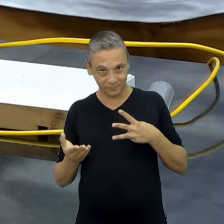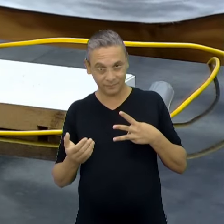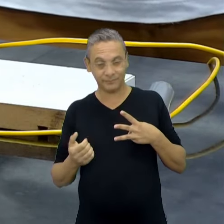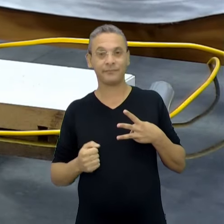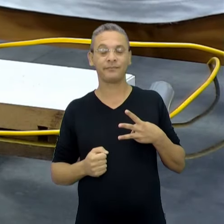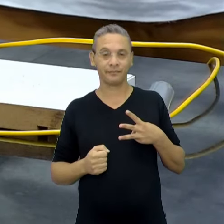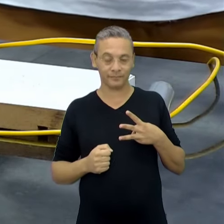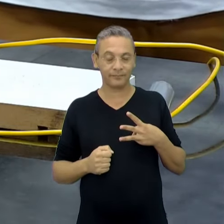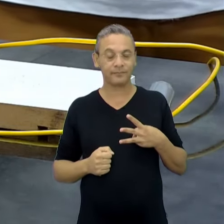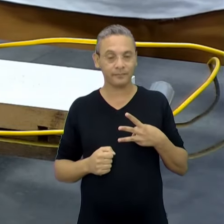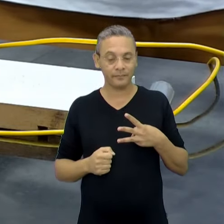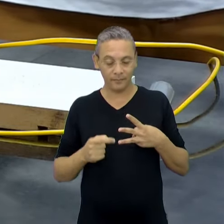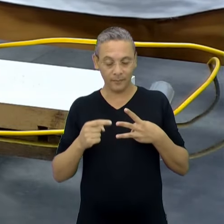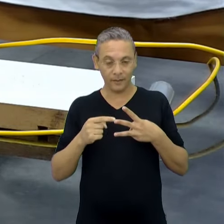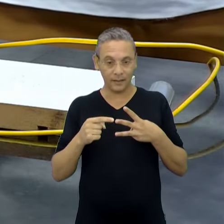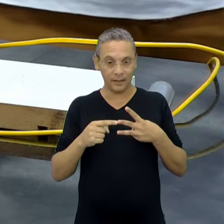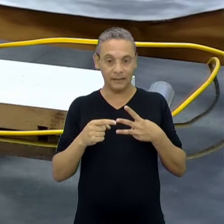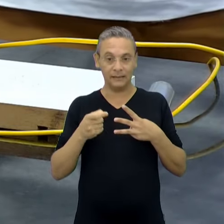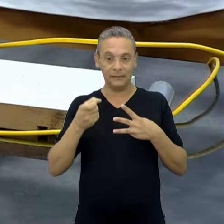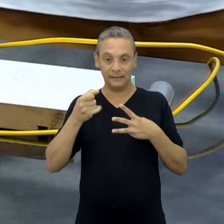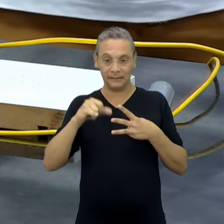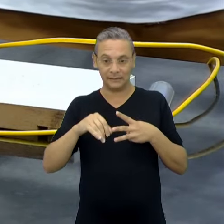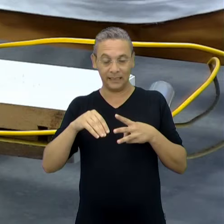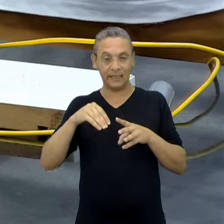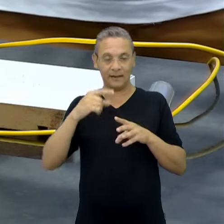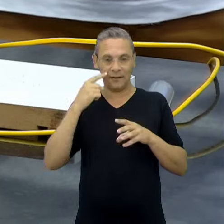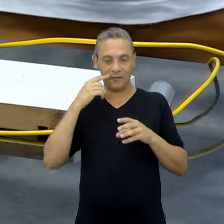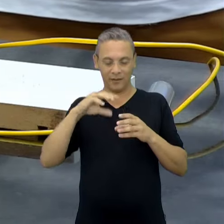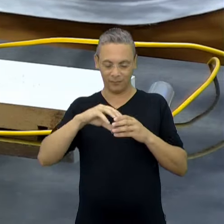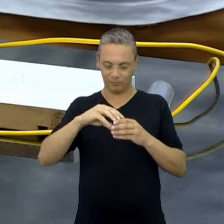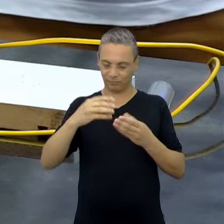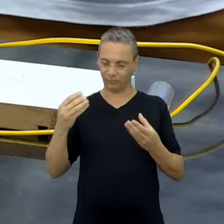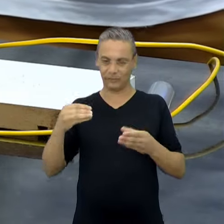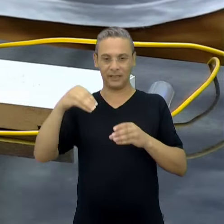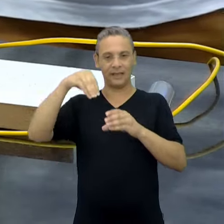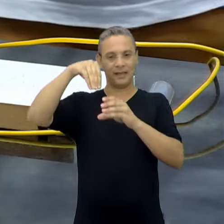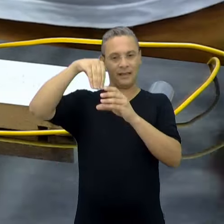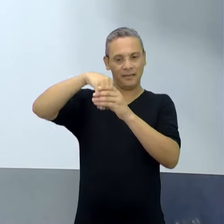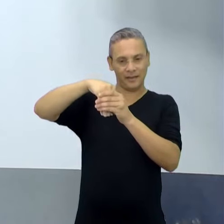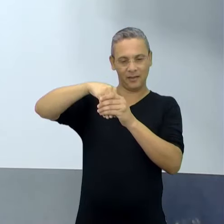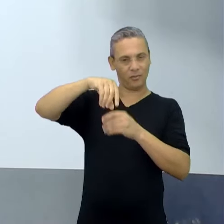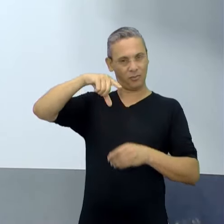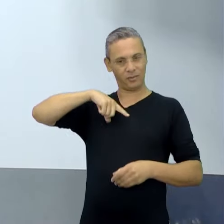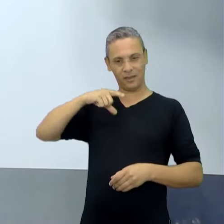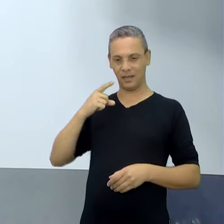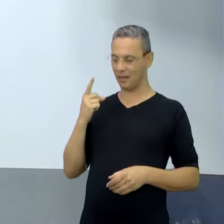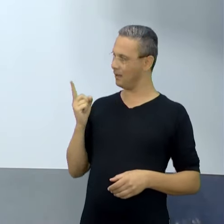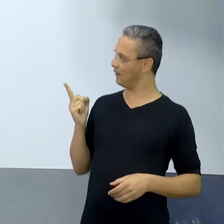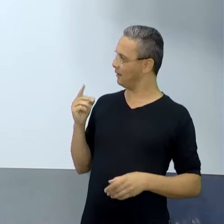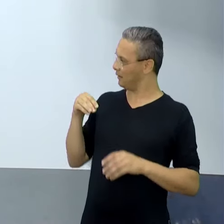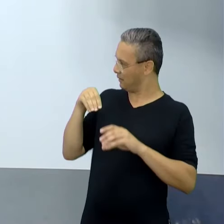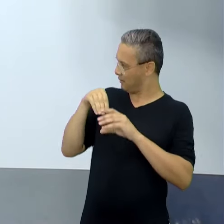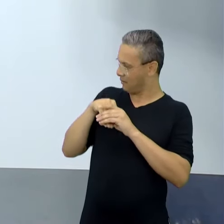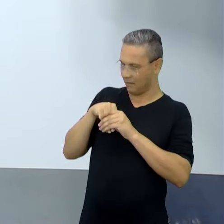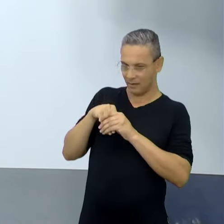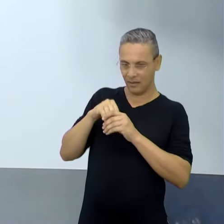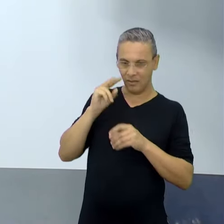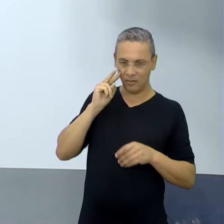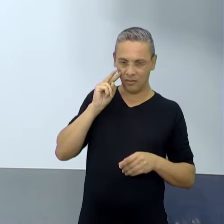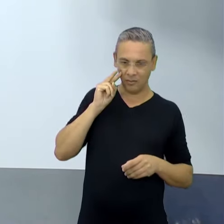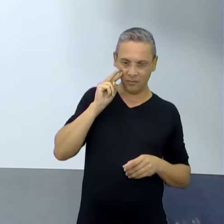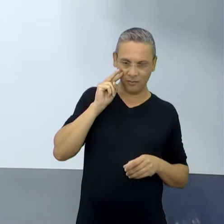lâmpada eletrônica, se você pegar o corpo dela aqui, ó, esse soquete aqui, se você pegar o corpo dela aqui,